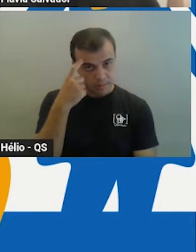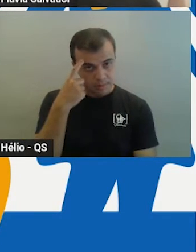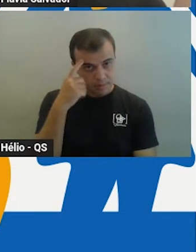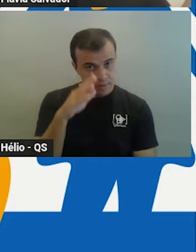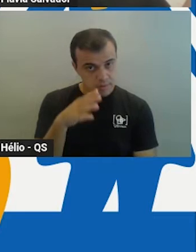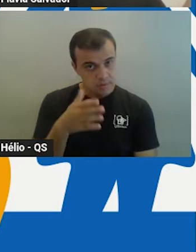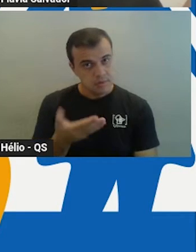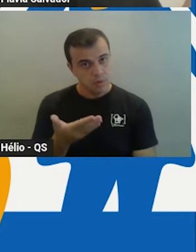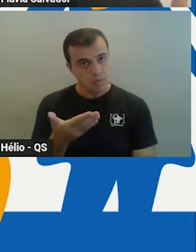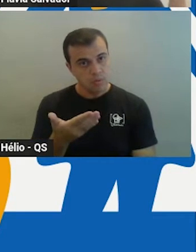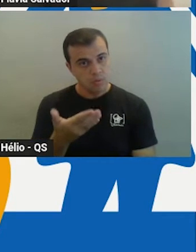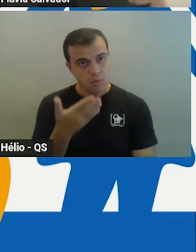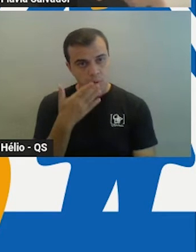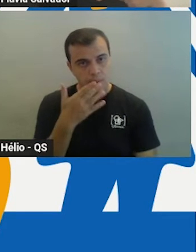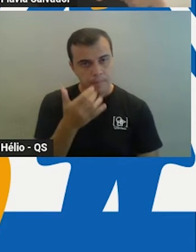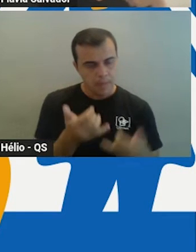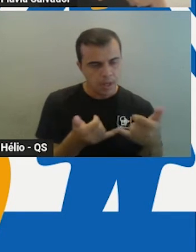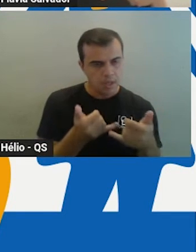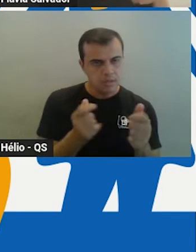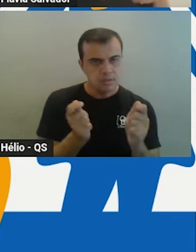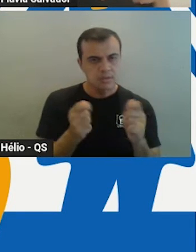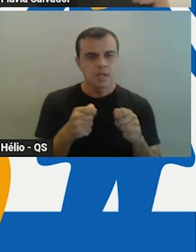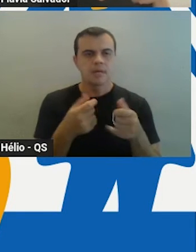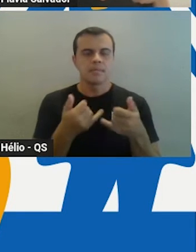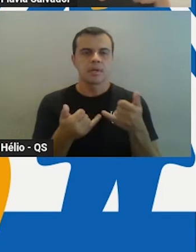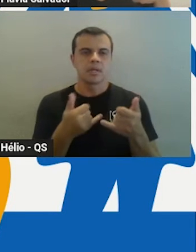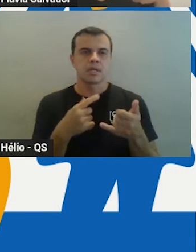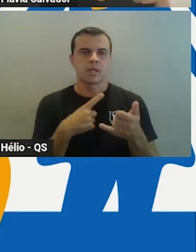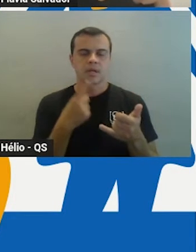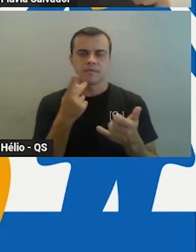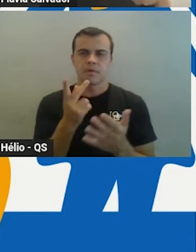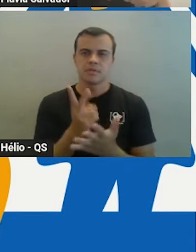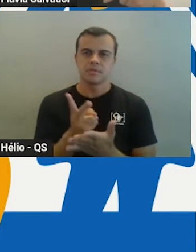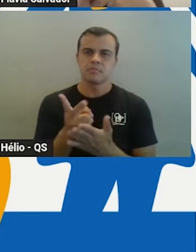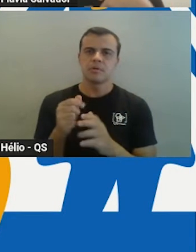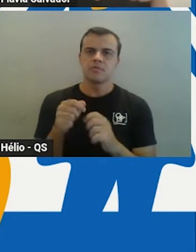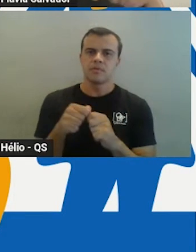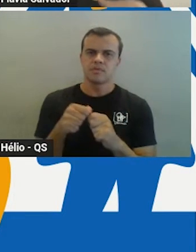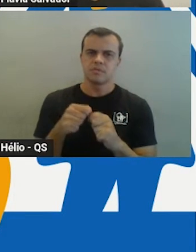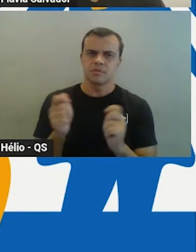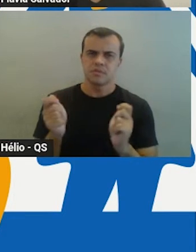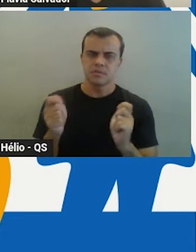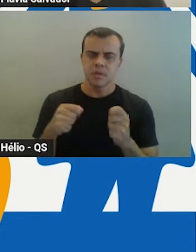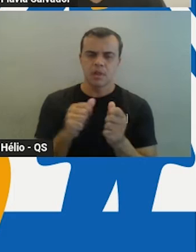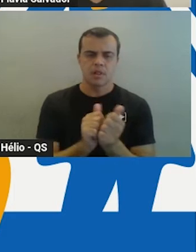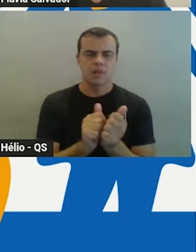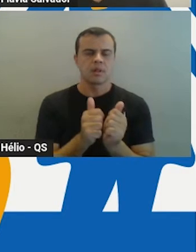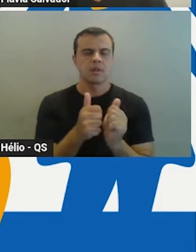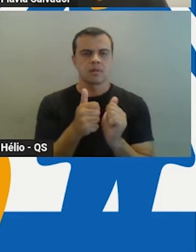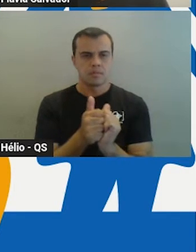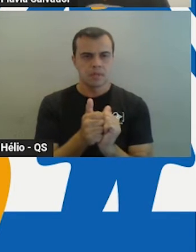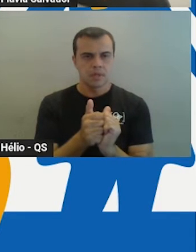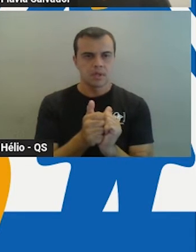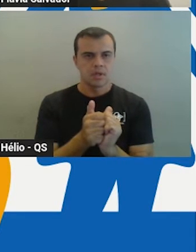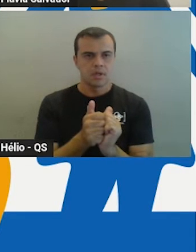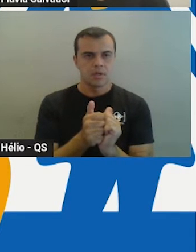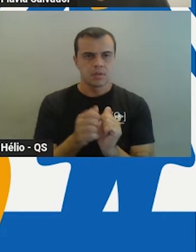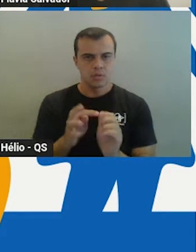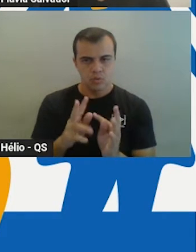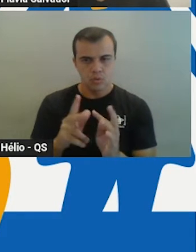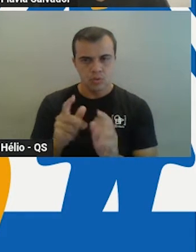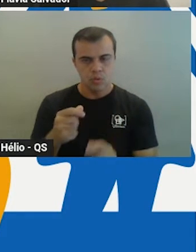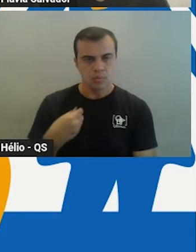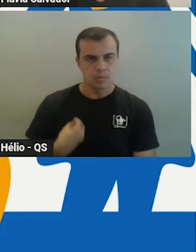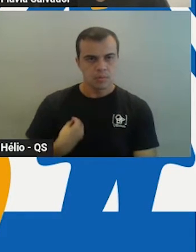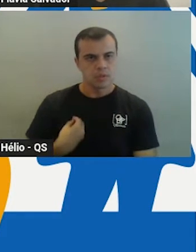Então, tal brincadeira, será que essa tal brincadeira que a gente costuma fazer, tem jeito de a gente adaptar ela para que todo mundo